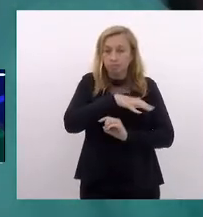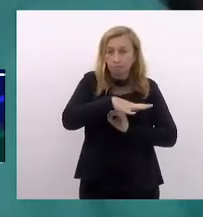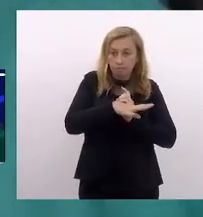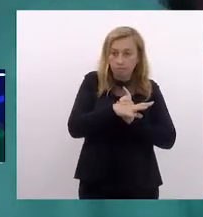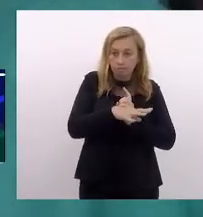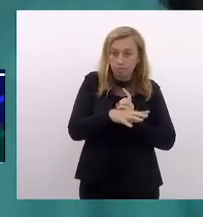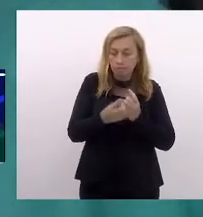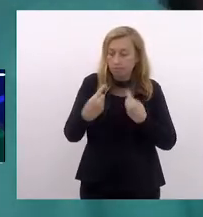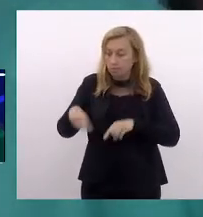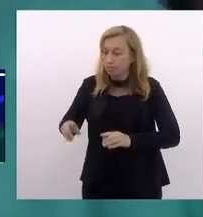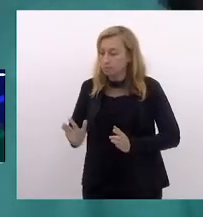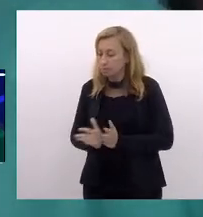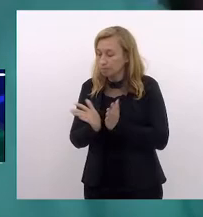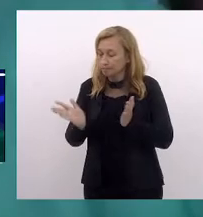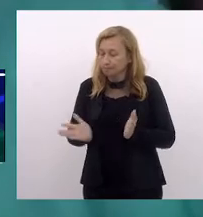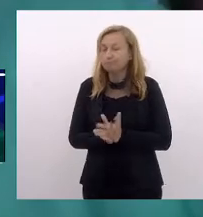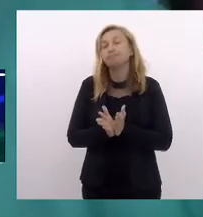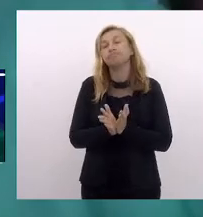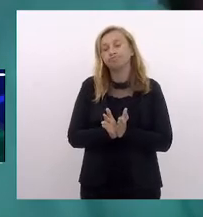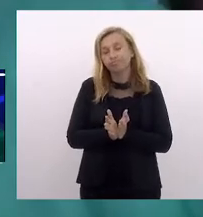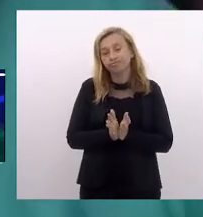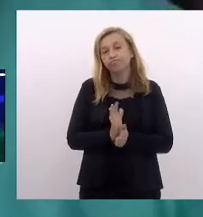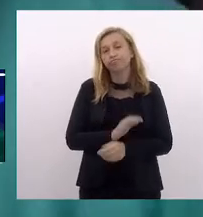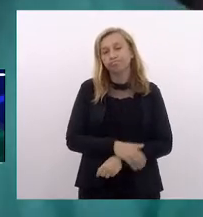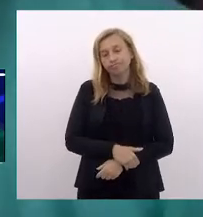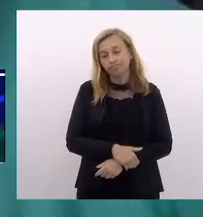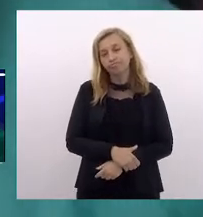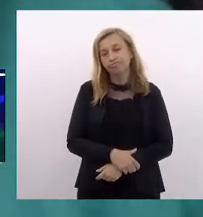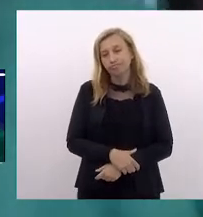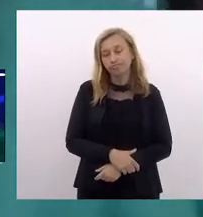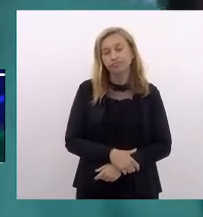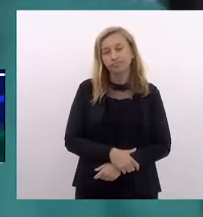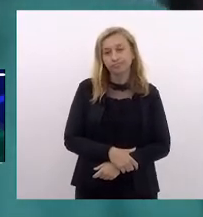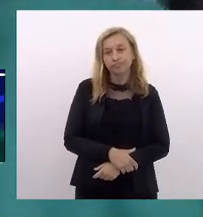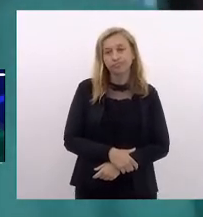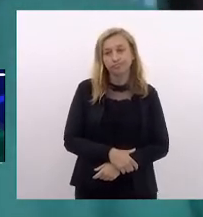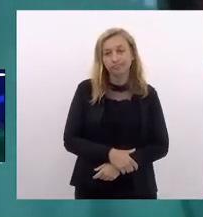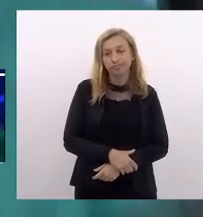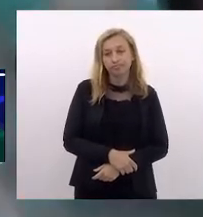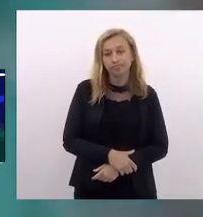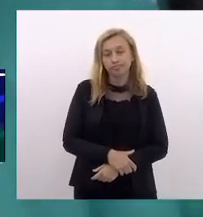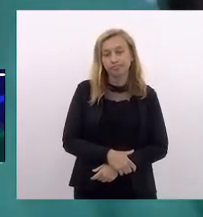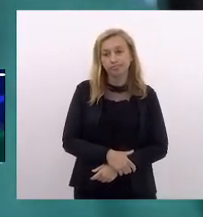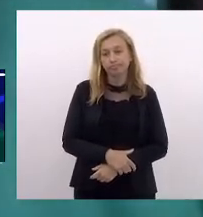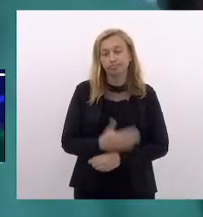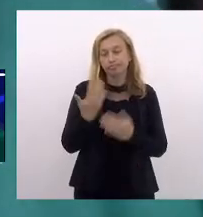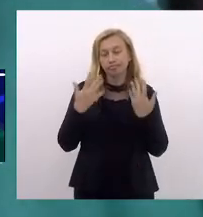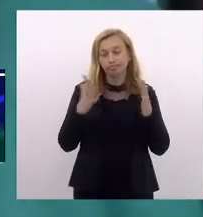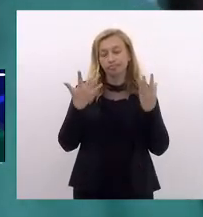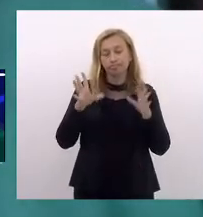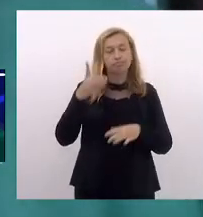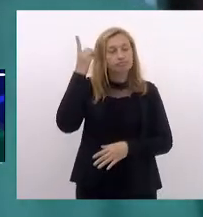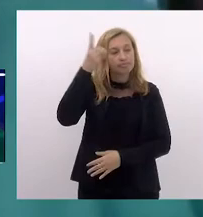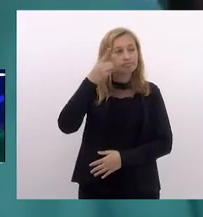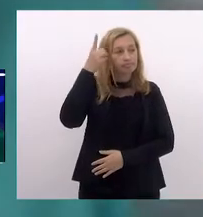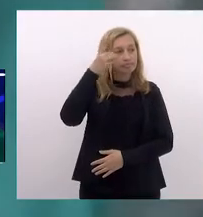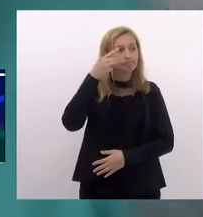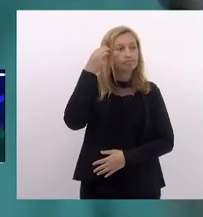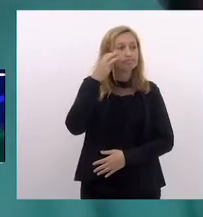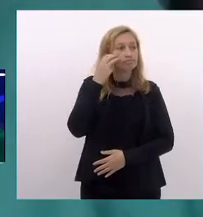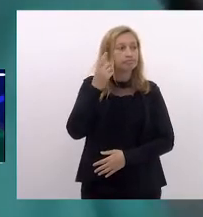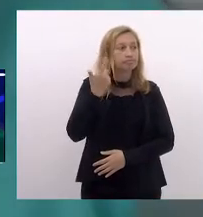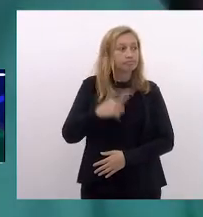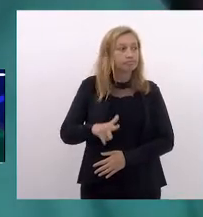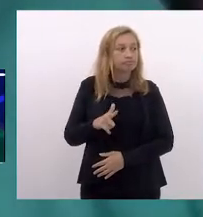e de combate efetivo à pobreza EA miséria que grassam em cada esquina Parabéns deputado waldeck